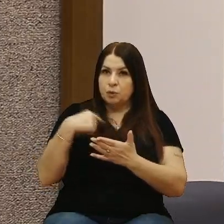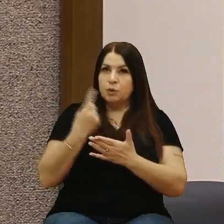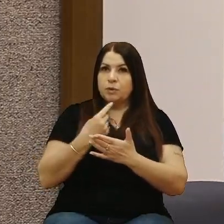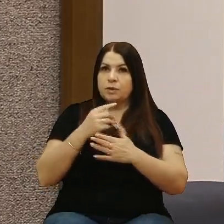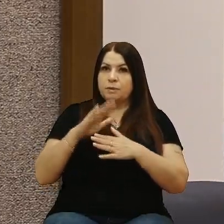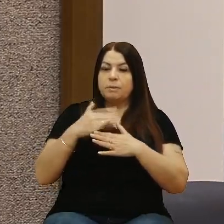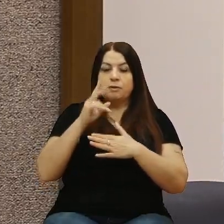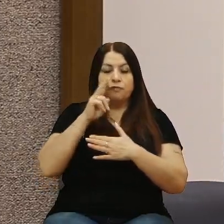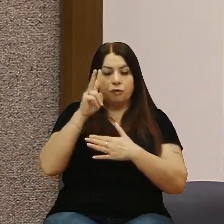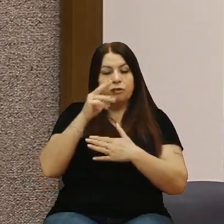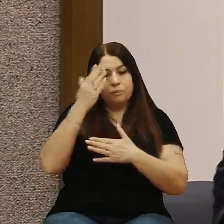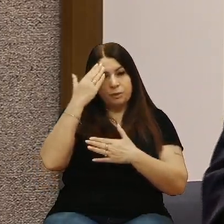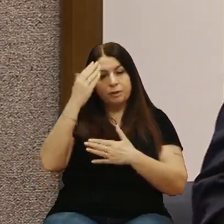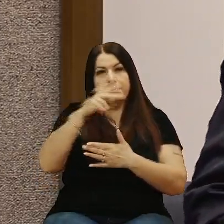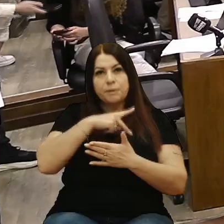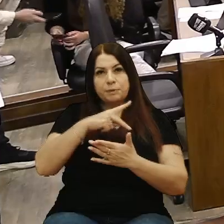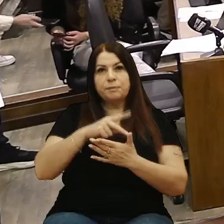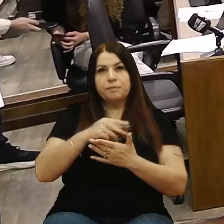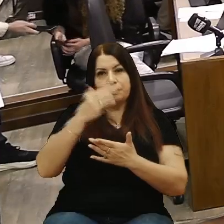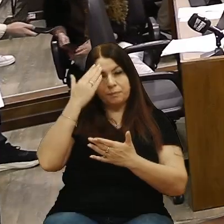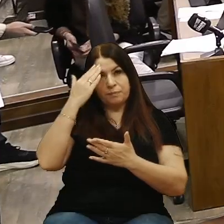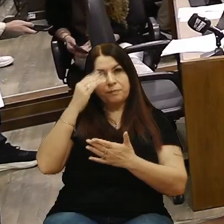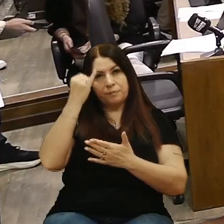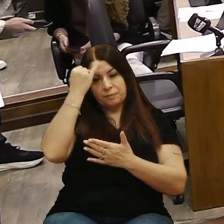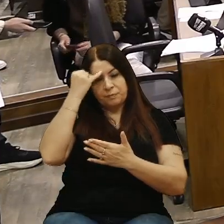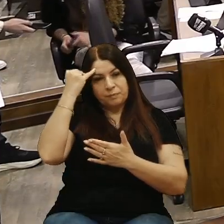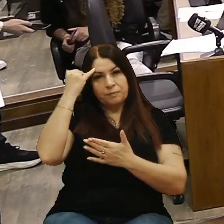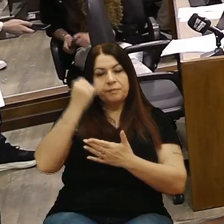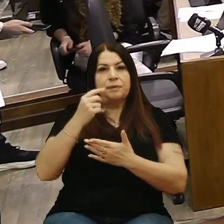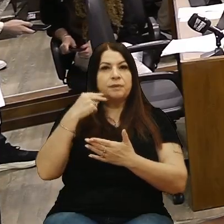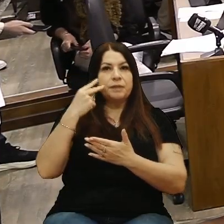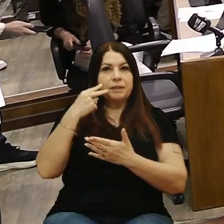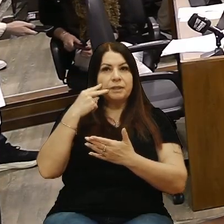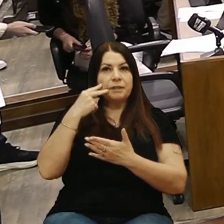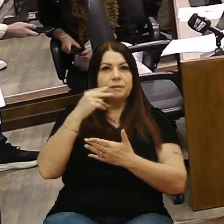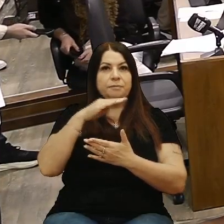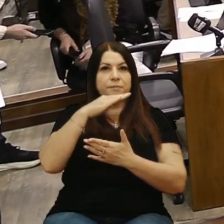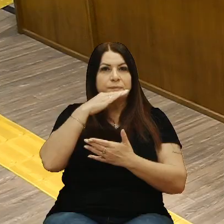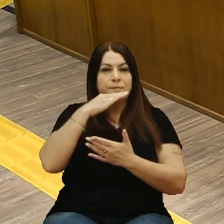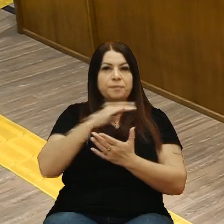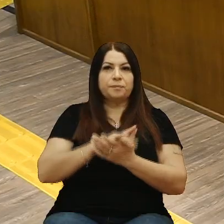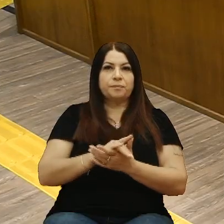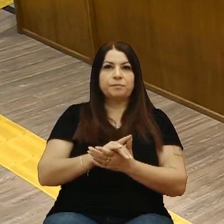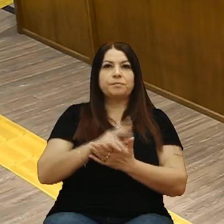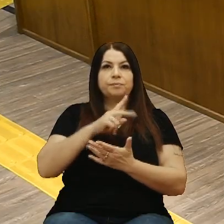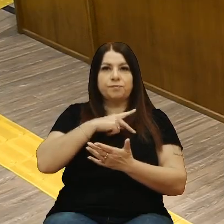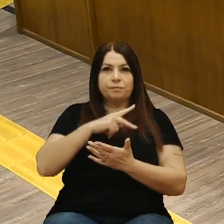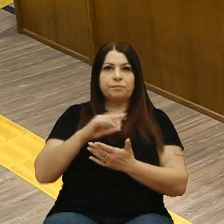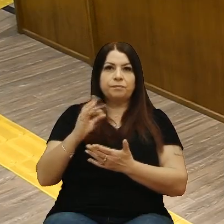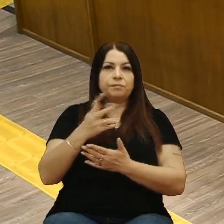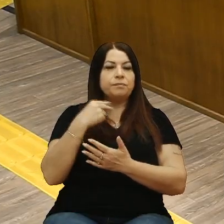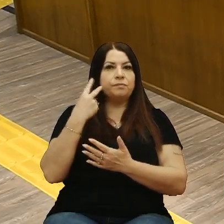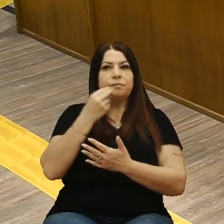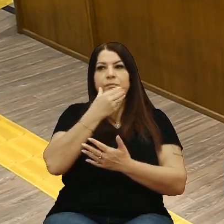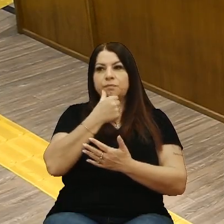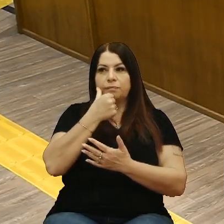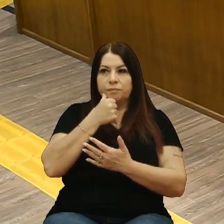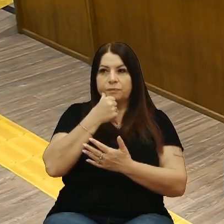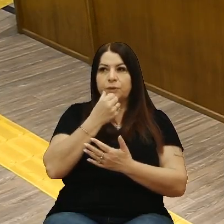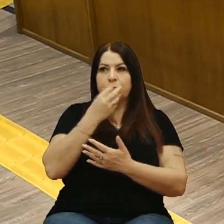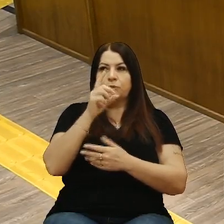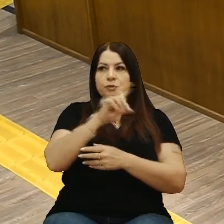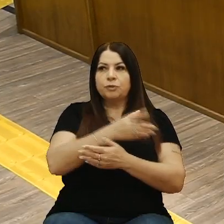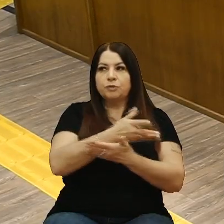vez mais fortes. Obrigado, senhor presidente. Obrigado, vereador D'Ambrosio. Com a palavra, vereador Bortola. Senhor presidente, senhoras e senhores vereadores, bom